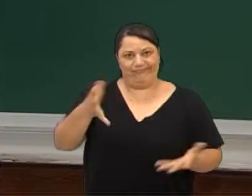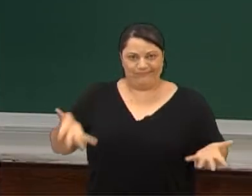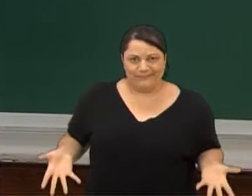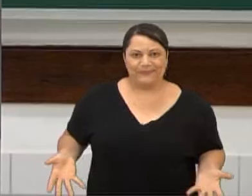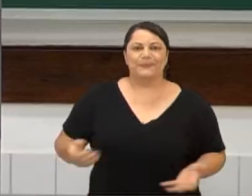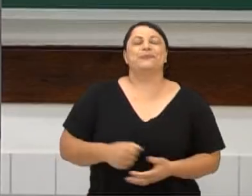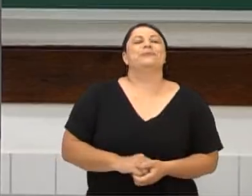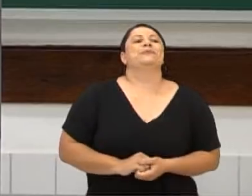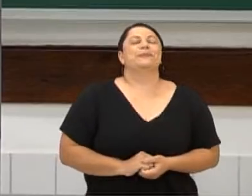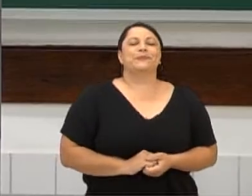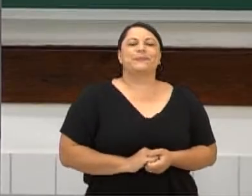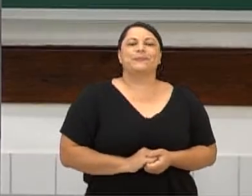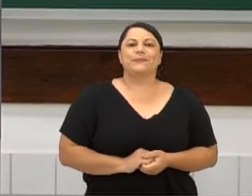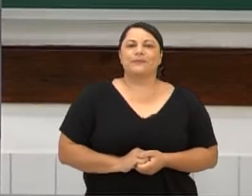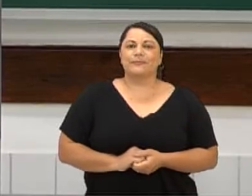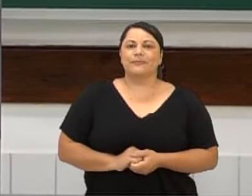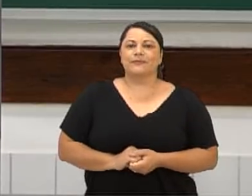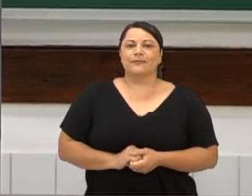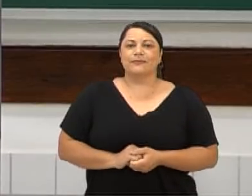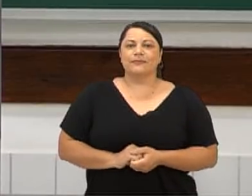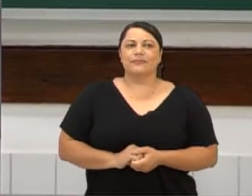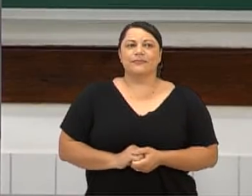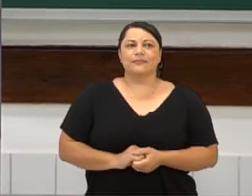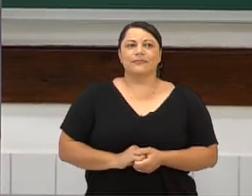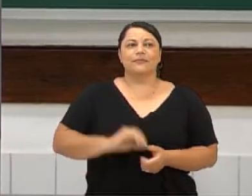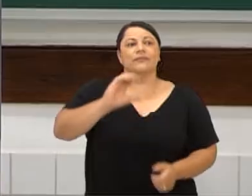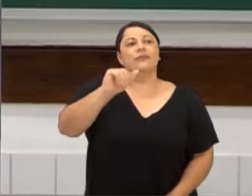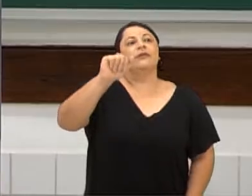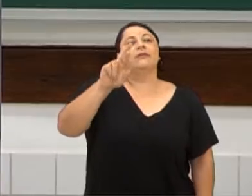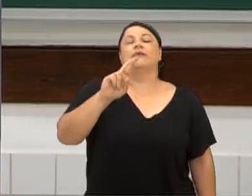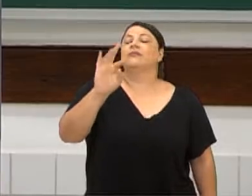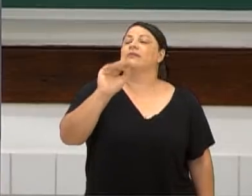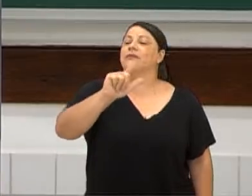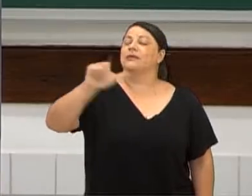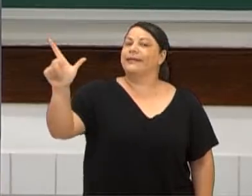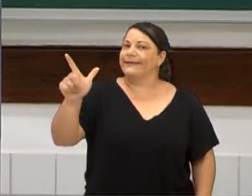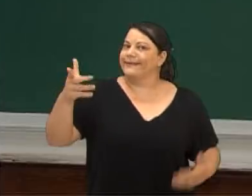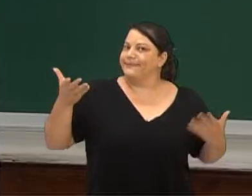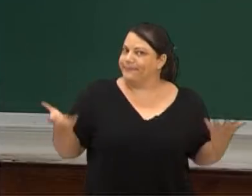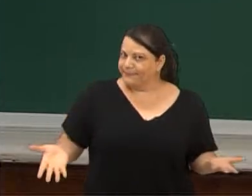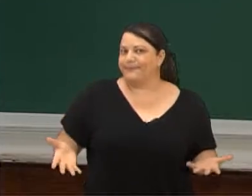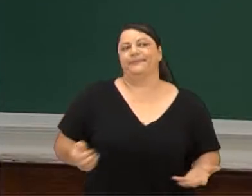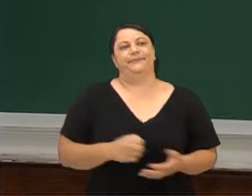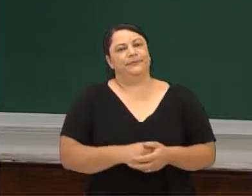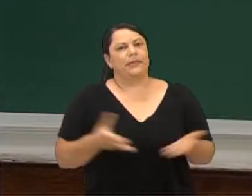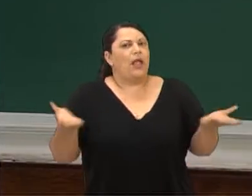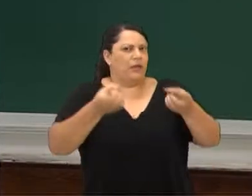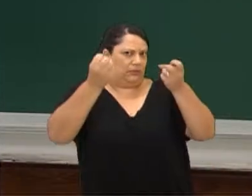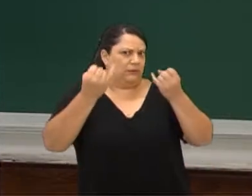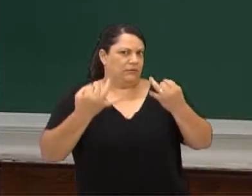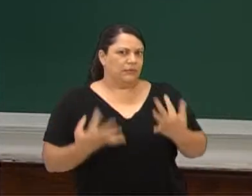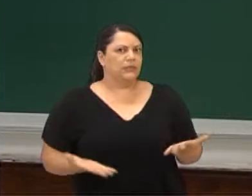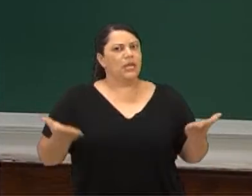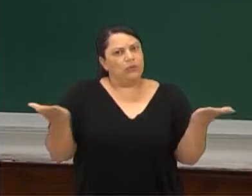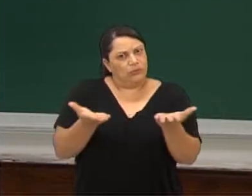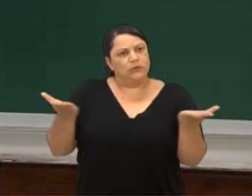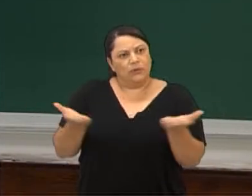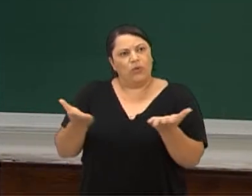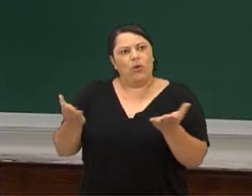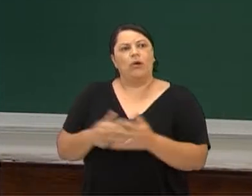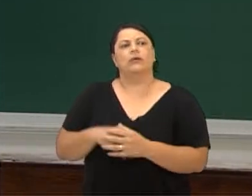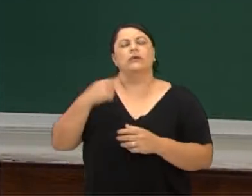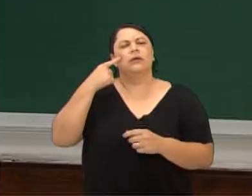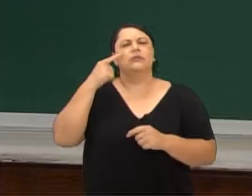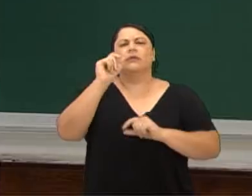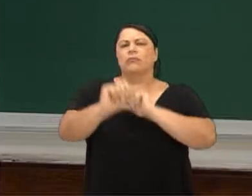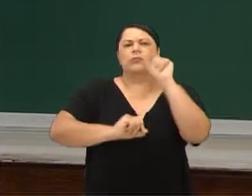Tranquilo? Vamos avançar? O cartel. Olha só, falamos dele agora há pouco e ele volta aqui como